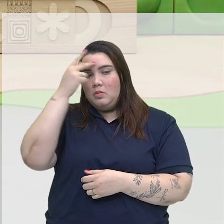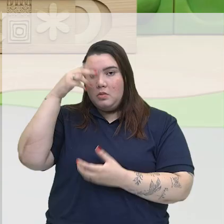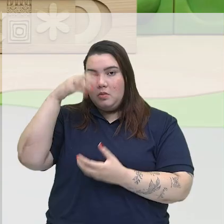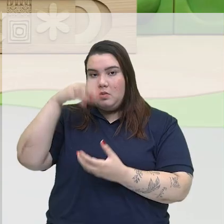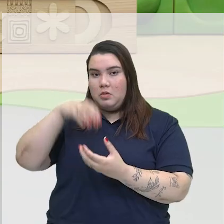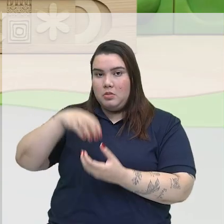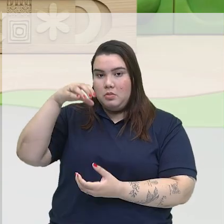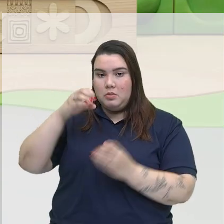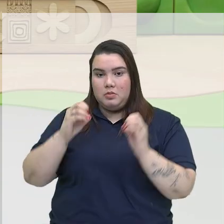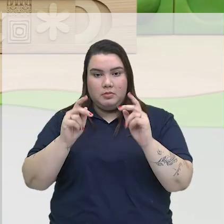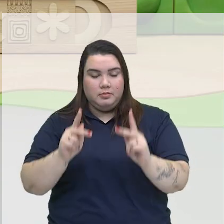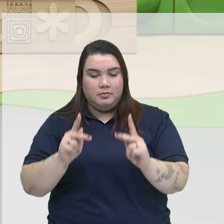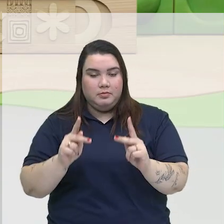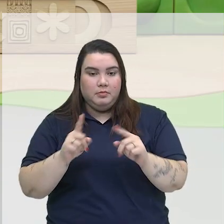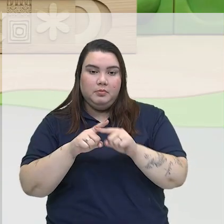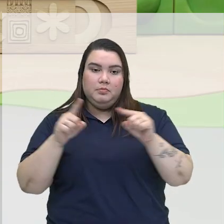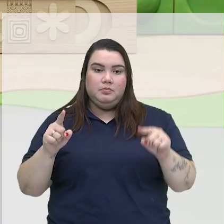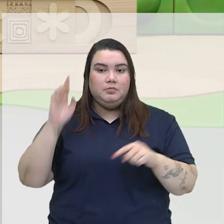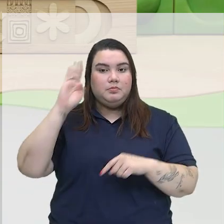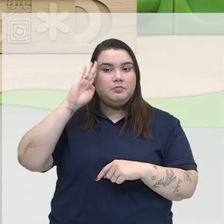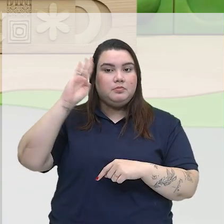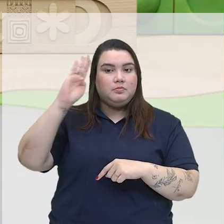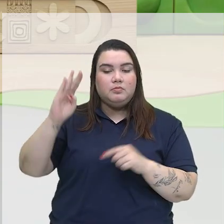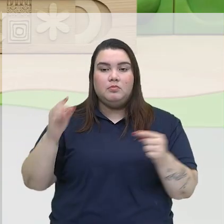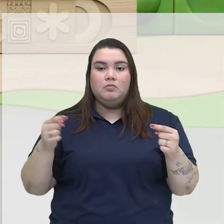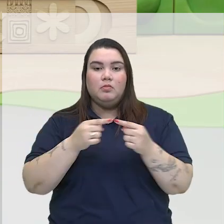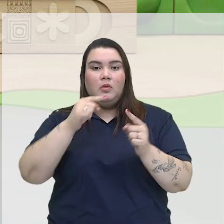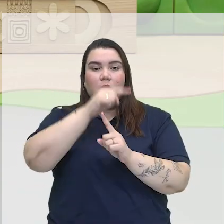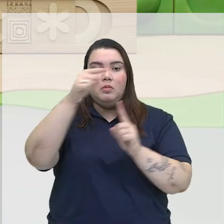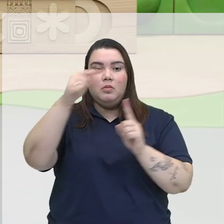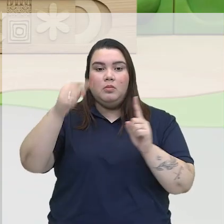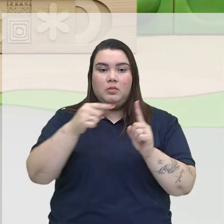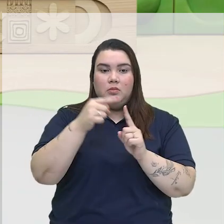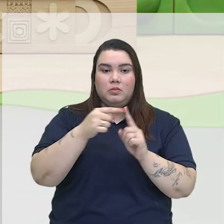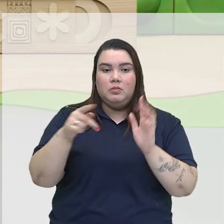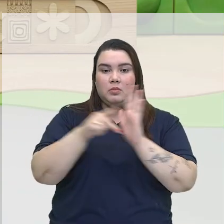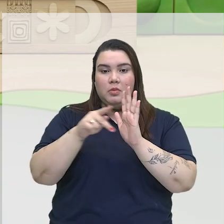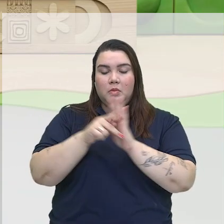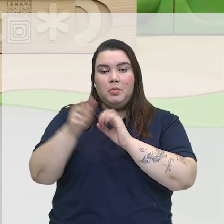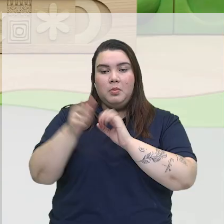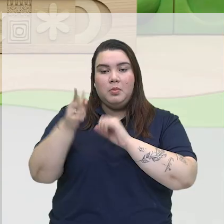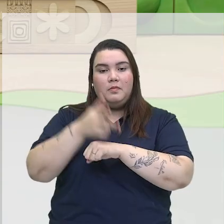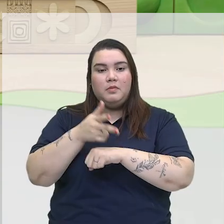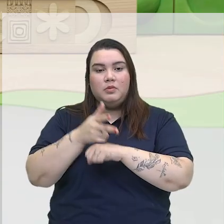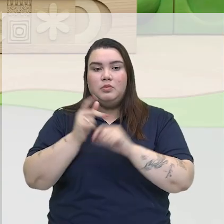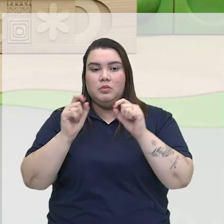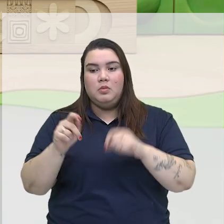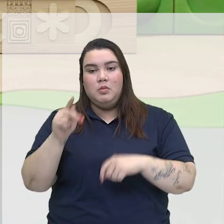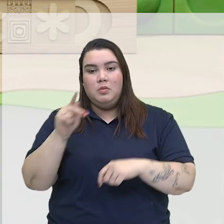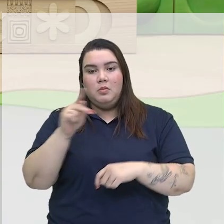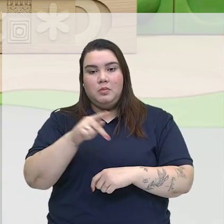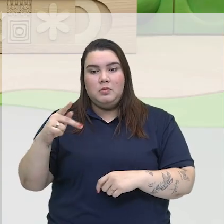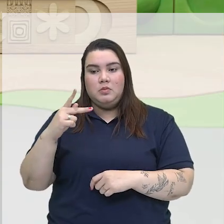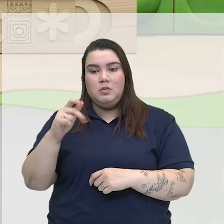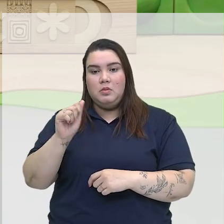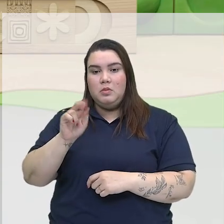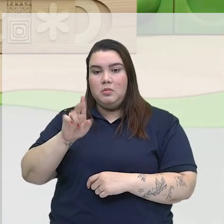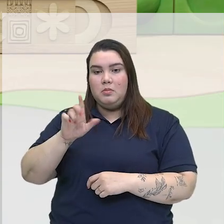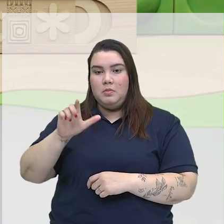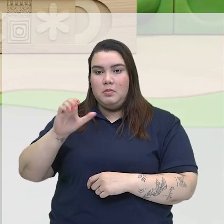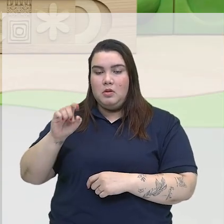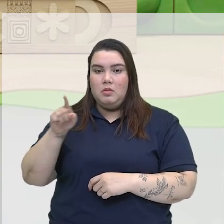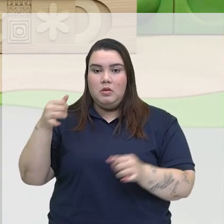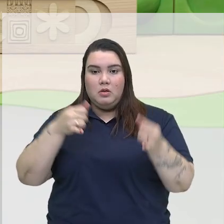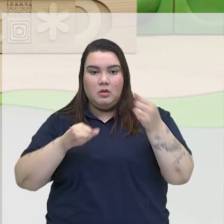pessoa adulta, certo? Mas o principal, né, objetivo do nosso vídeo era o quê? O professor Paulo Torres, né,